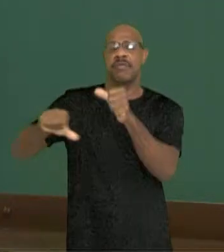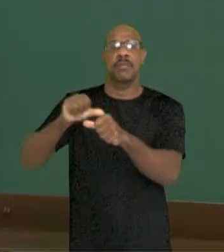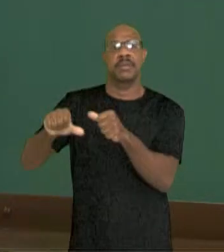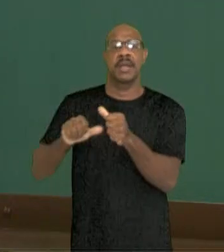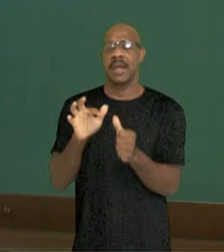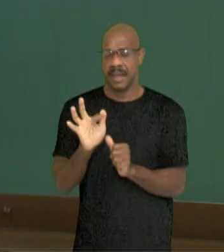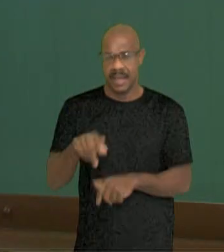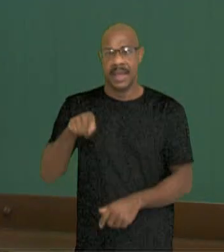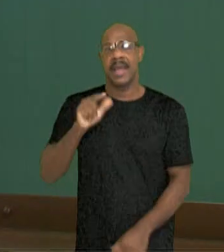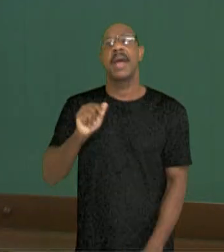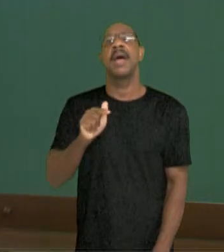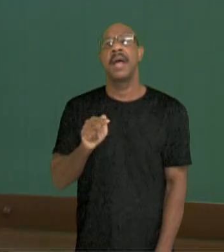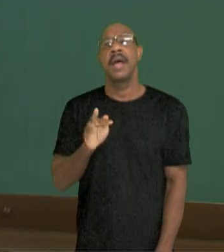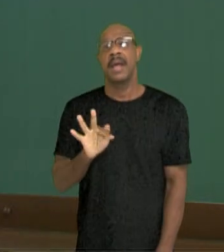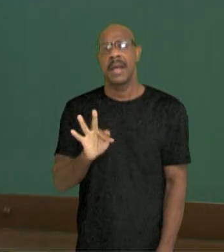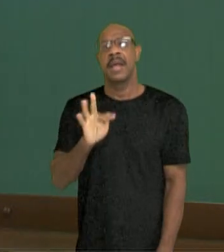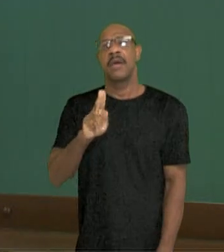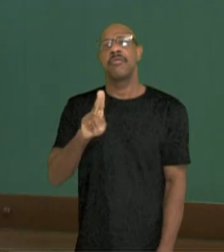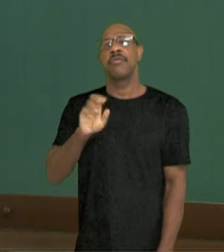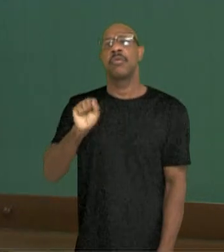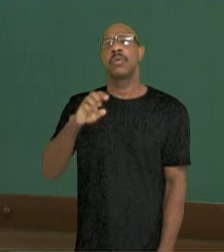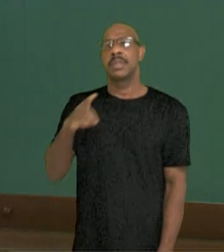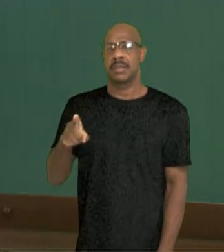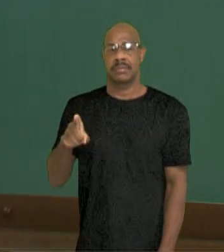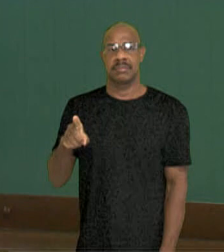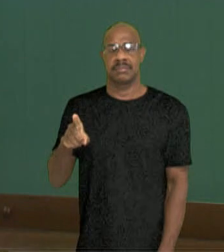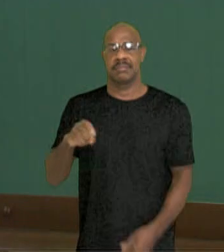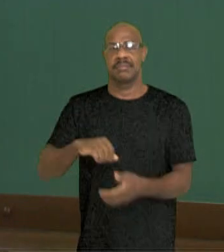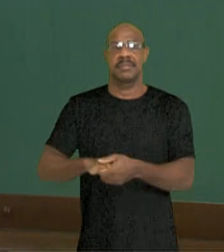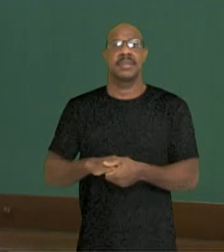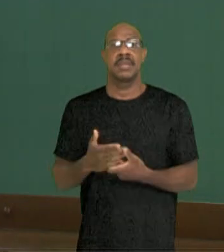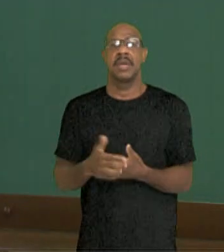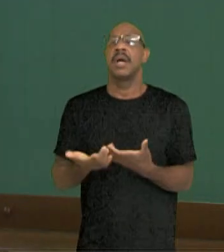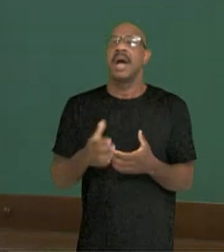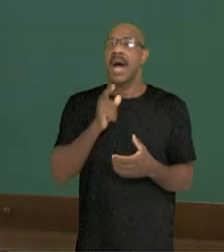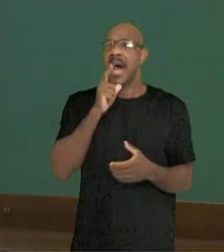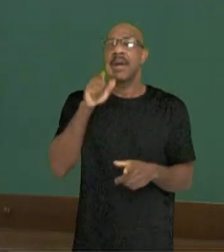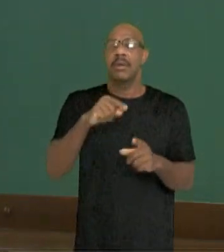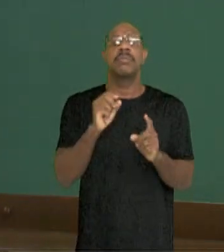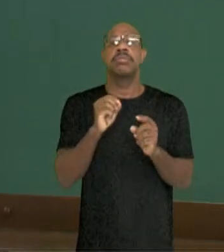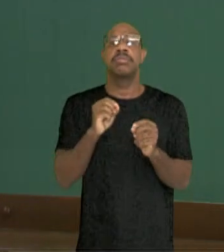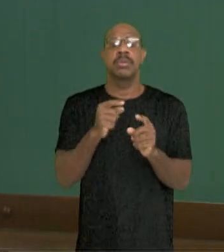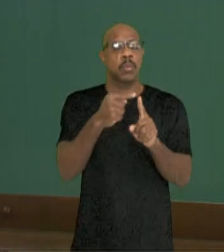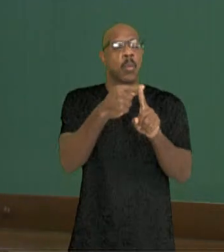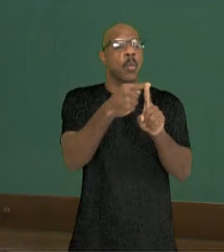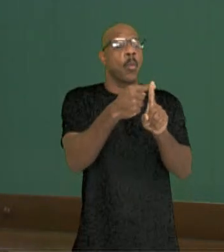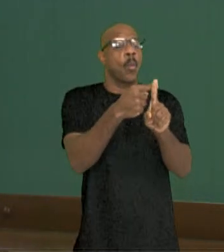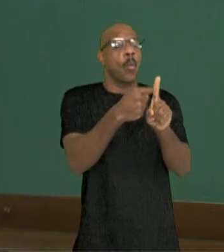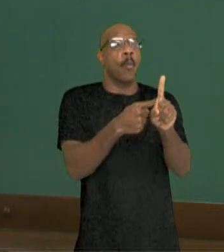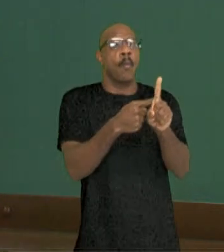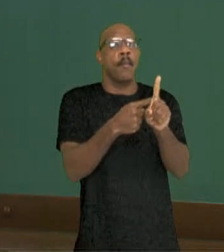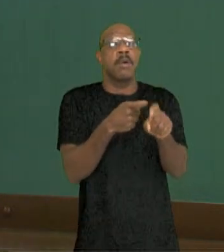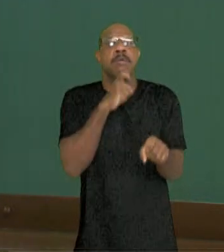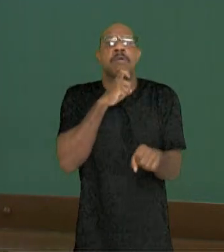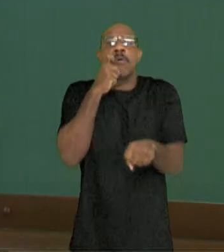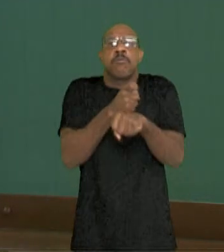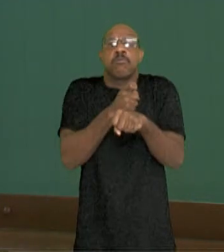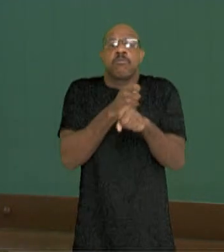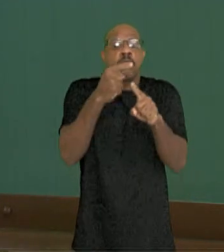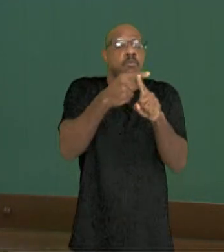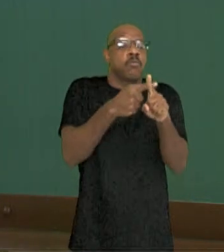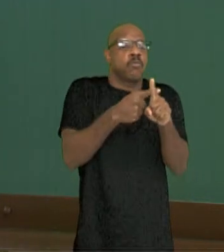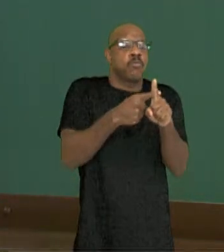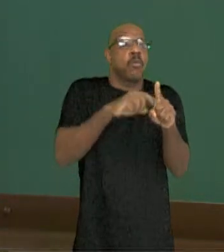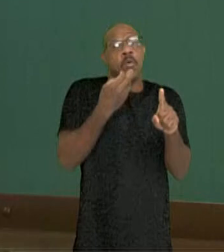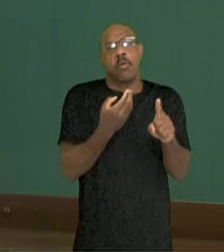de fusão da água é 0 graus Celsius. Quer dizer que ela se congela a 0 graus Celsius ou derrete a